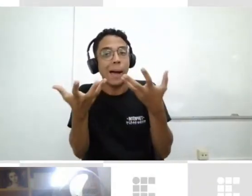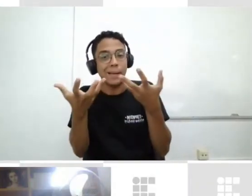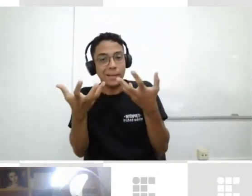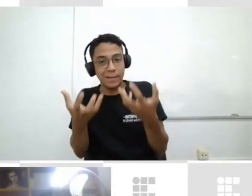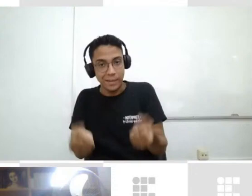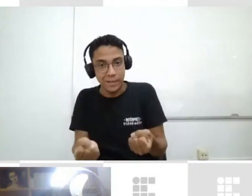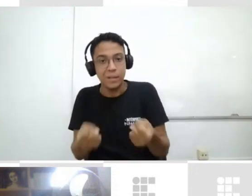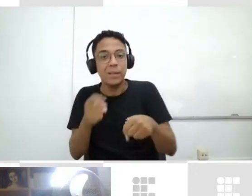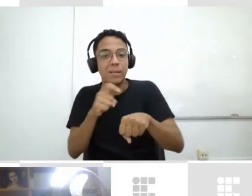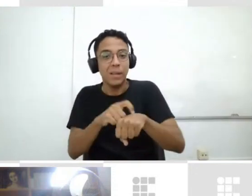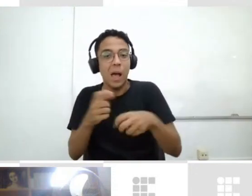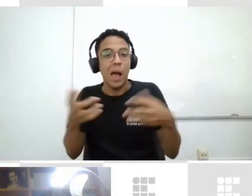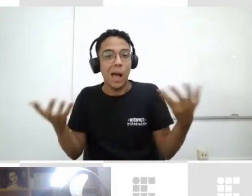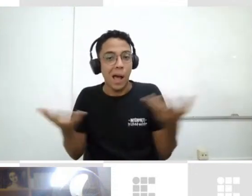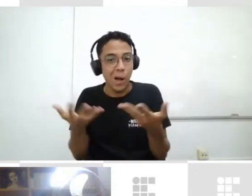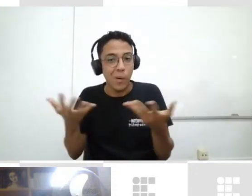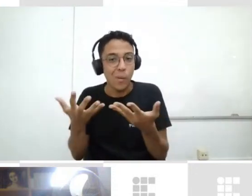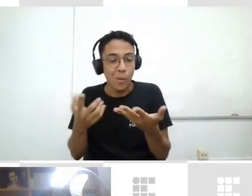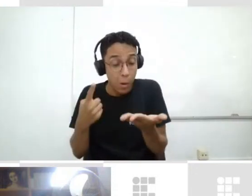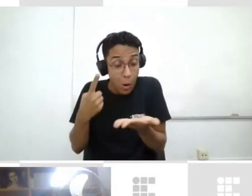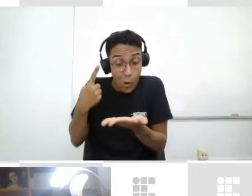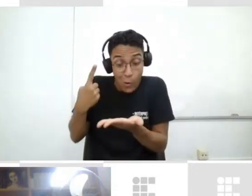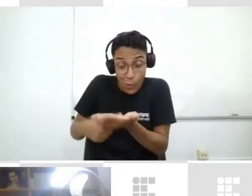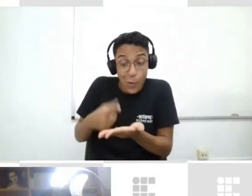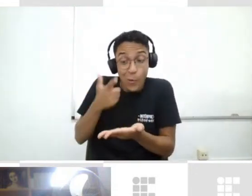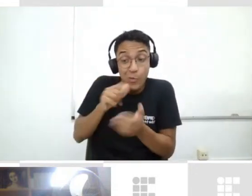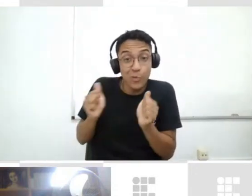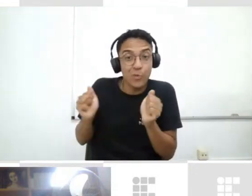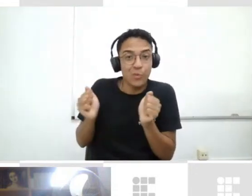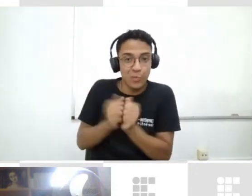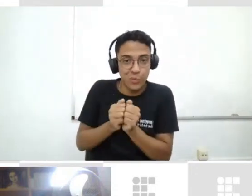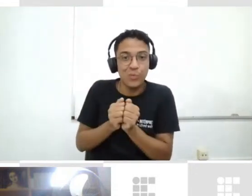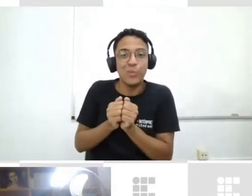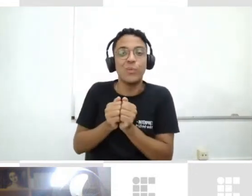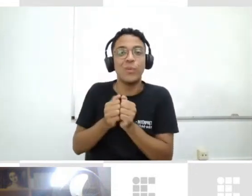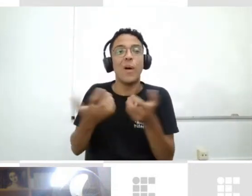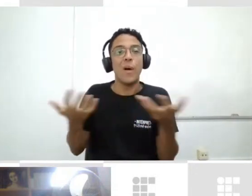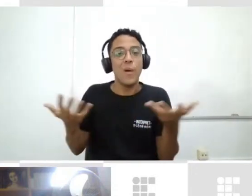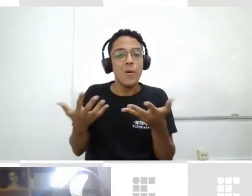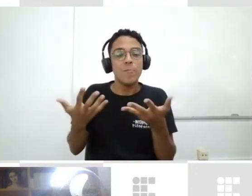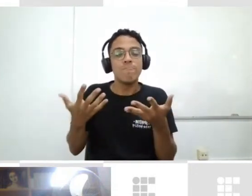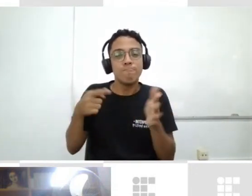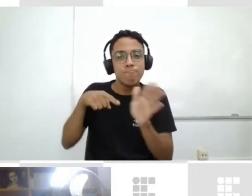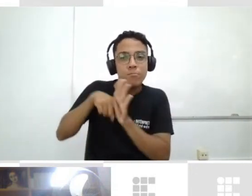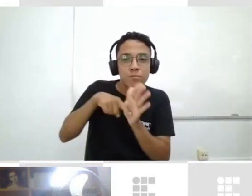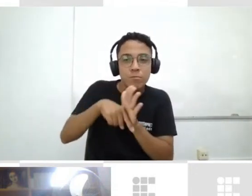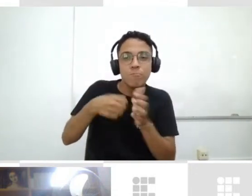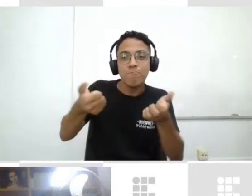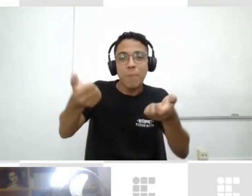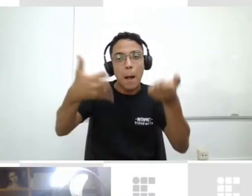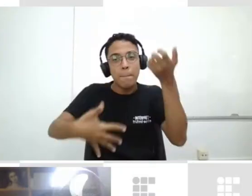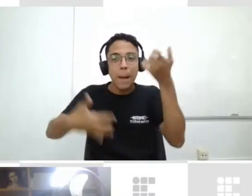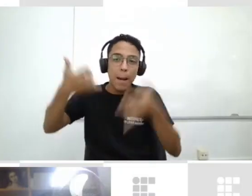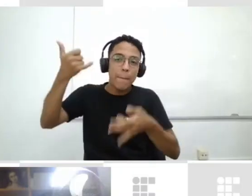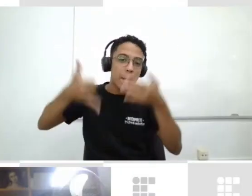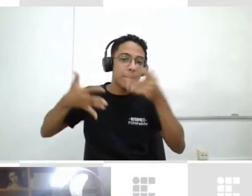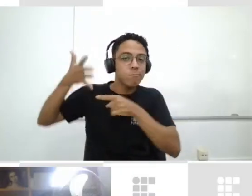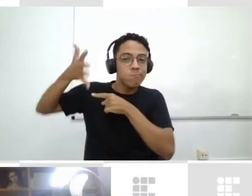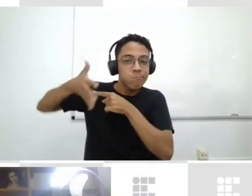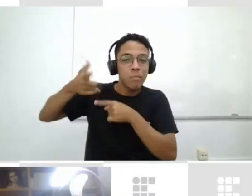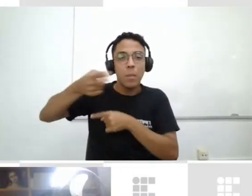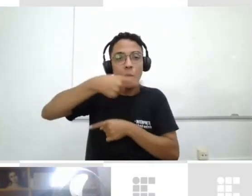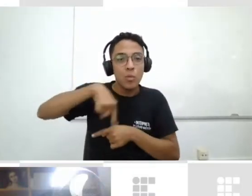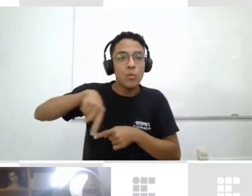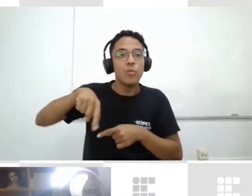esse tempo da sua agenda para estar conosco, né? Para trazer essas pesquisas e nos